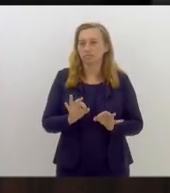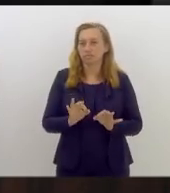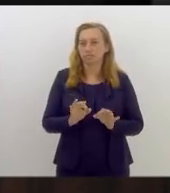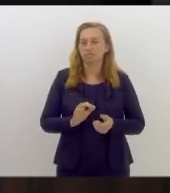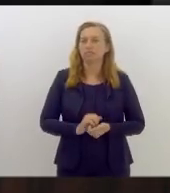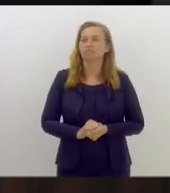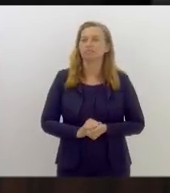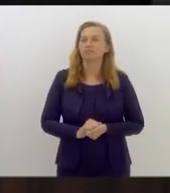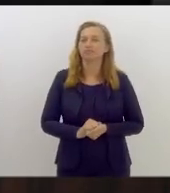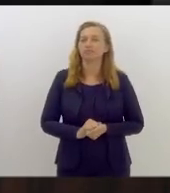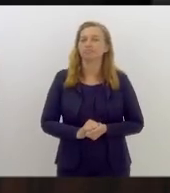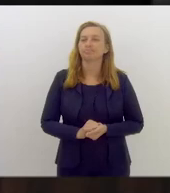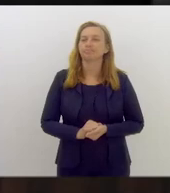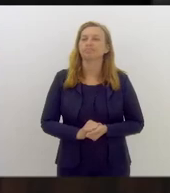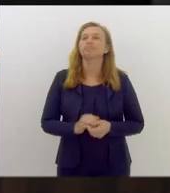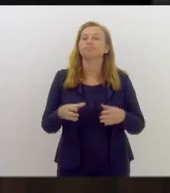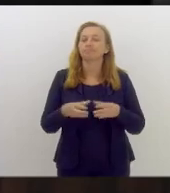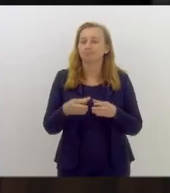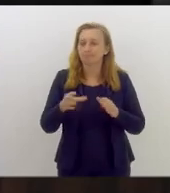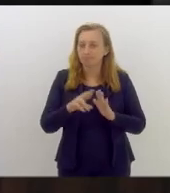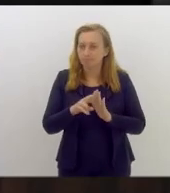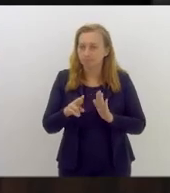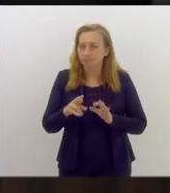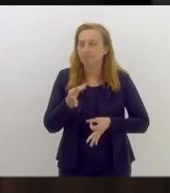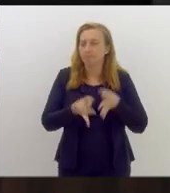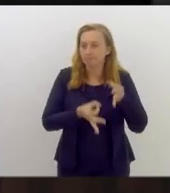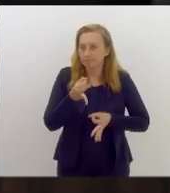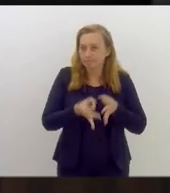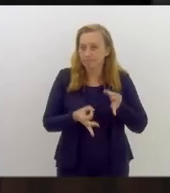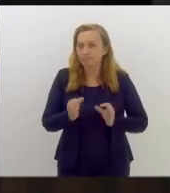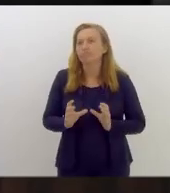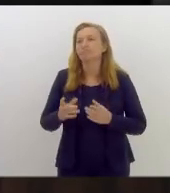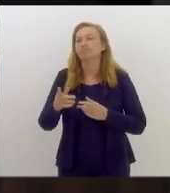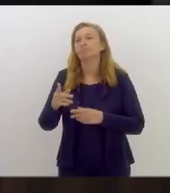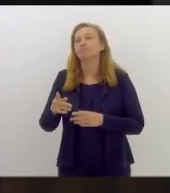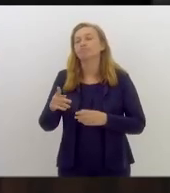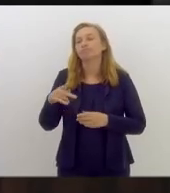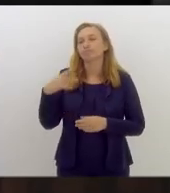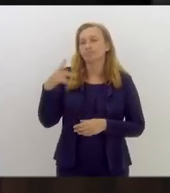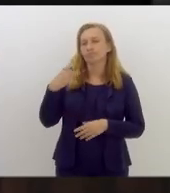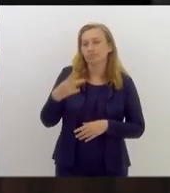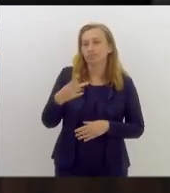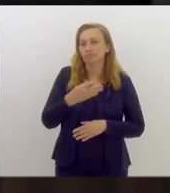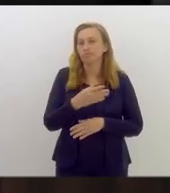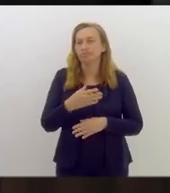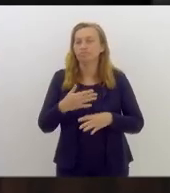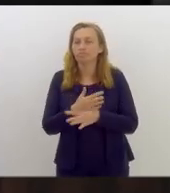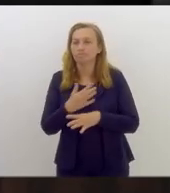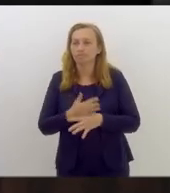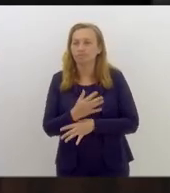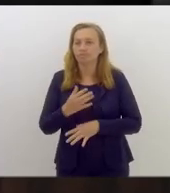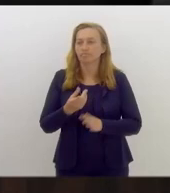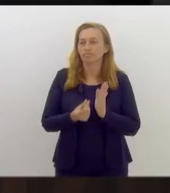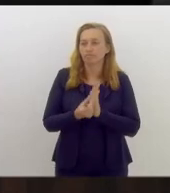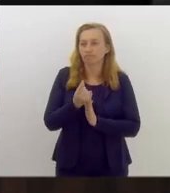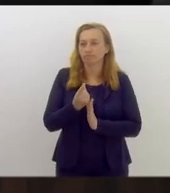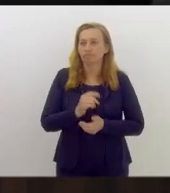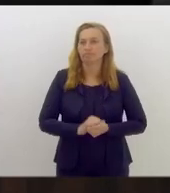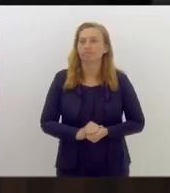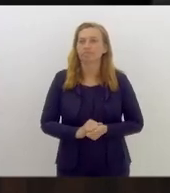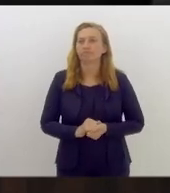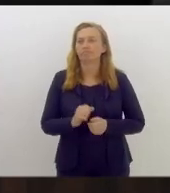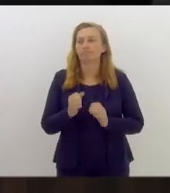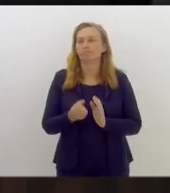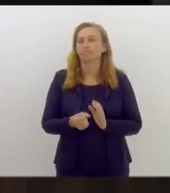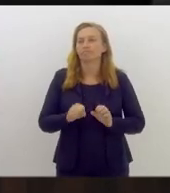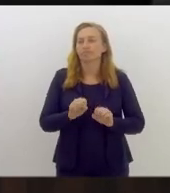menciono. Dependendo de pareceres das comissões de Constituição e Justiça, de Política Urbana e Orçamento, sobre as